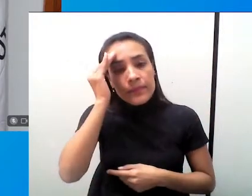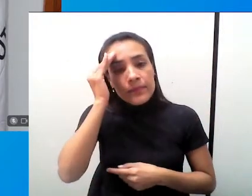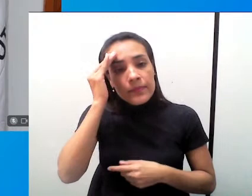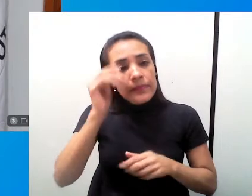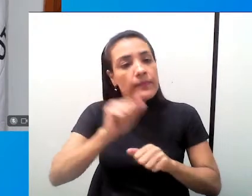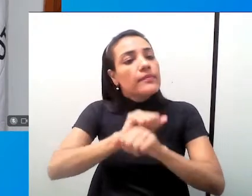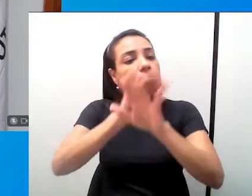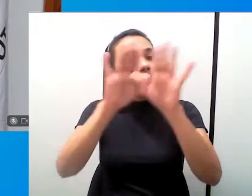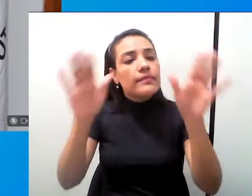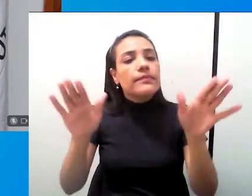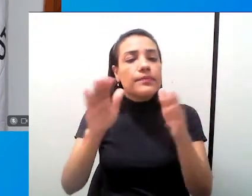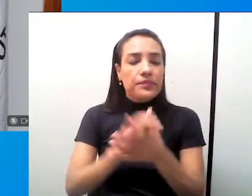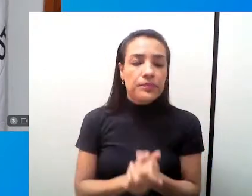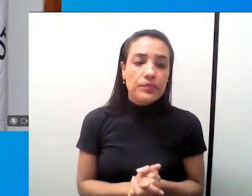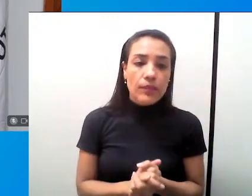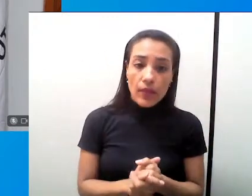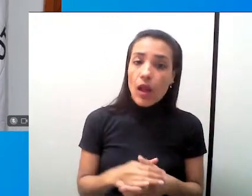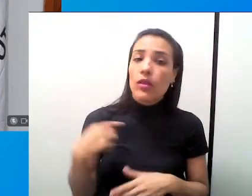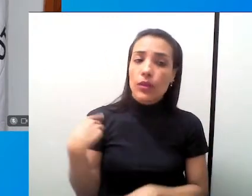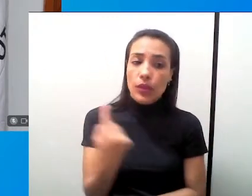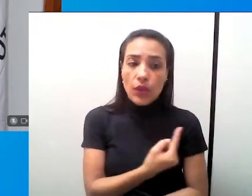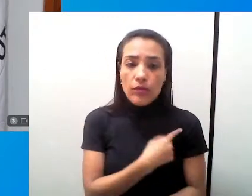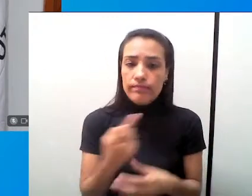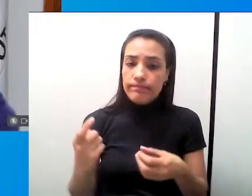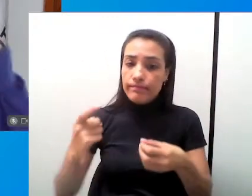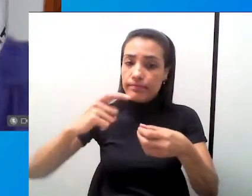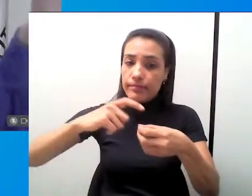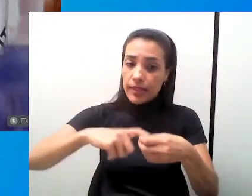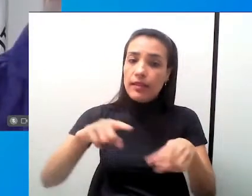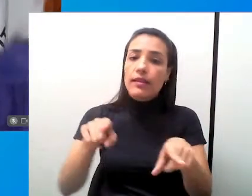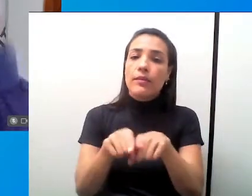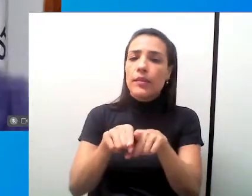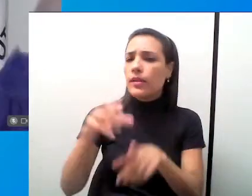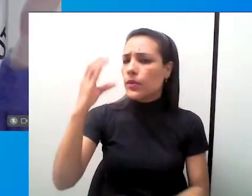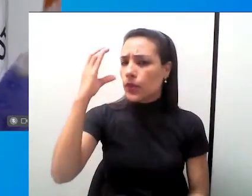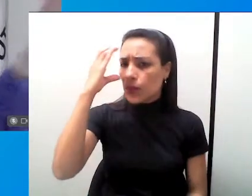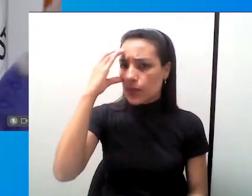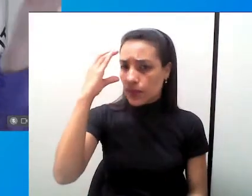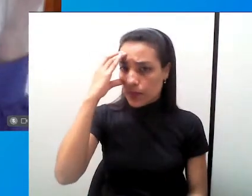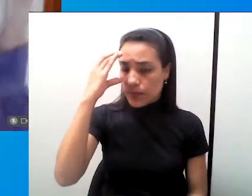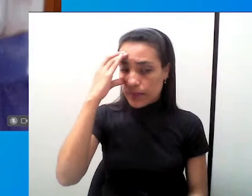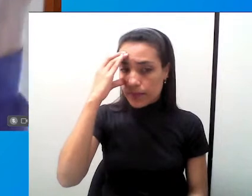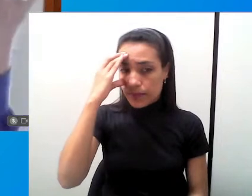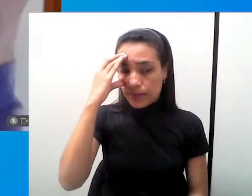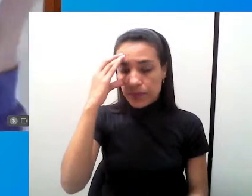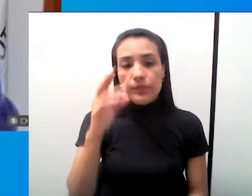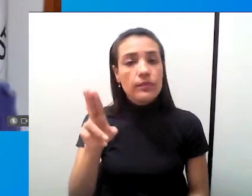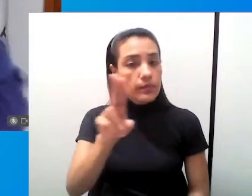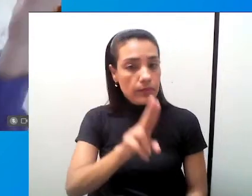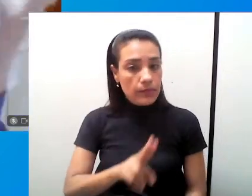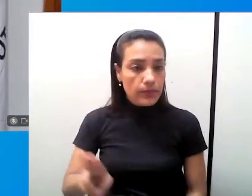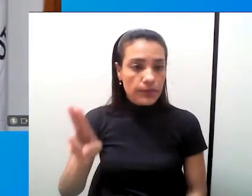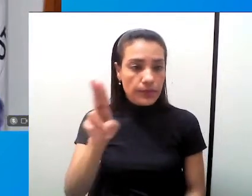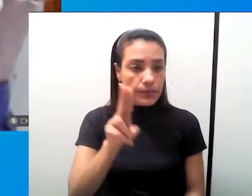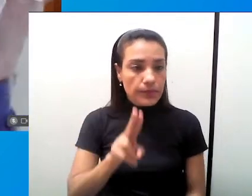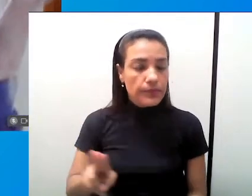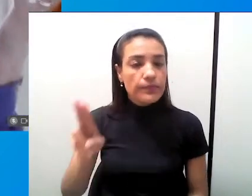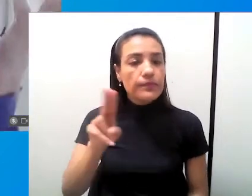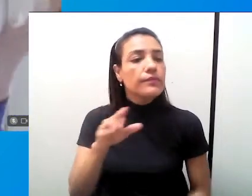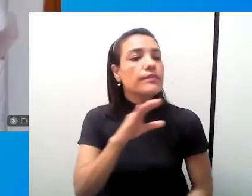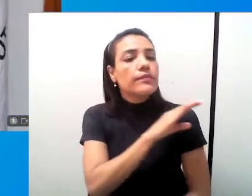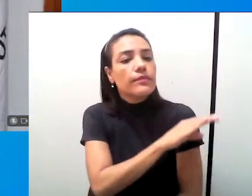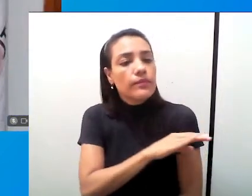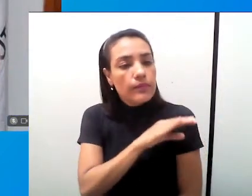lá em Cruzeiro do Sul com os nossos alunos. Então, tem a universidade com um